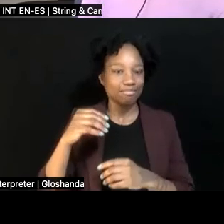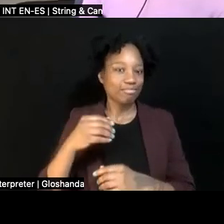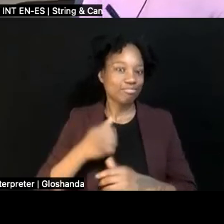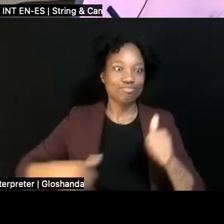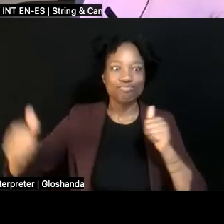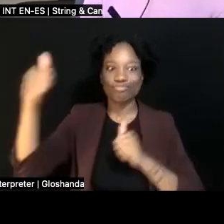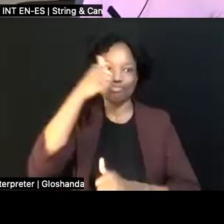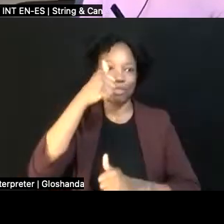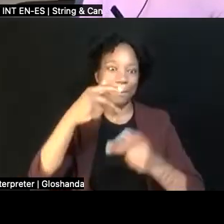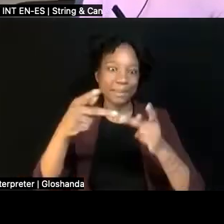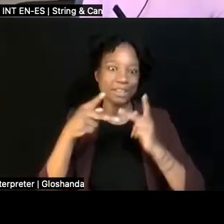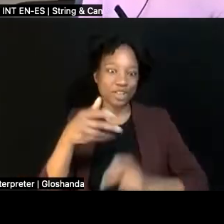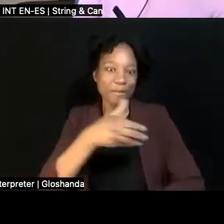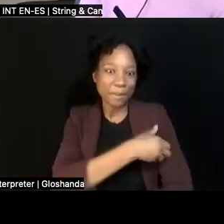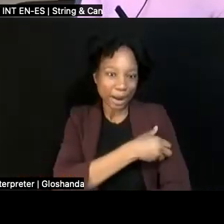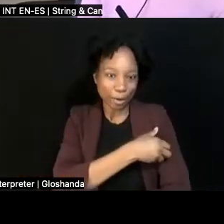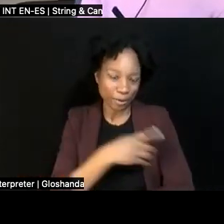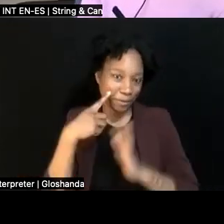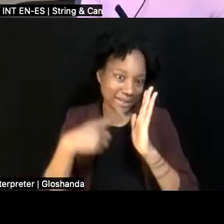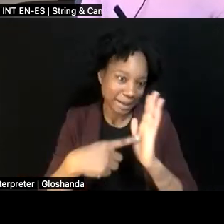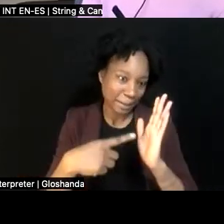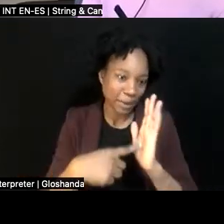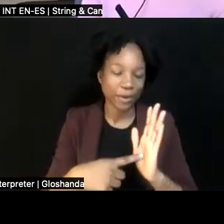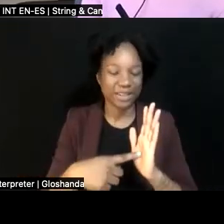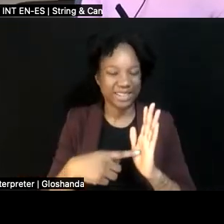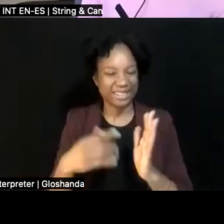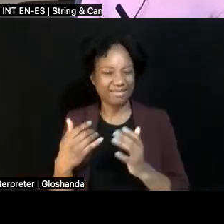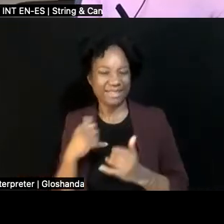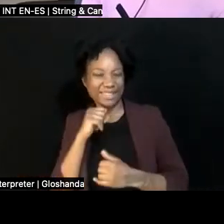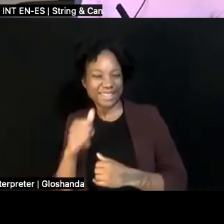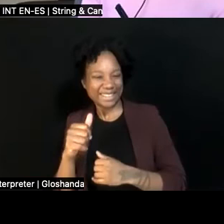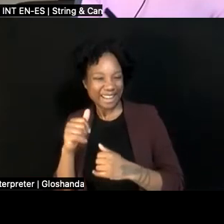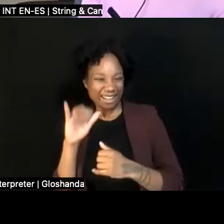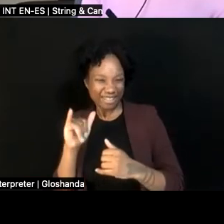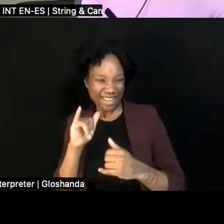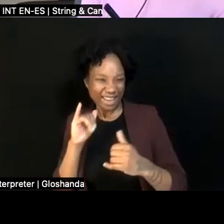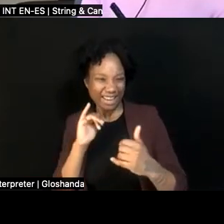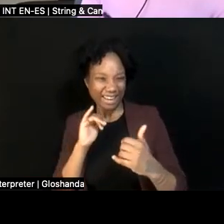exemplo. E para mim é a principal